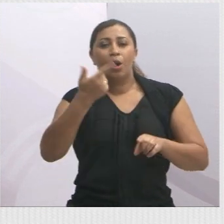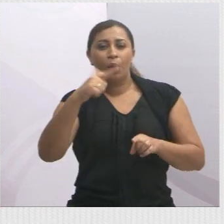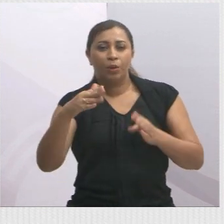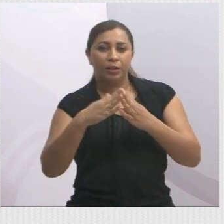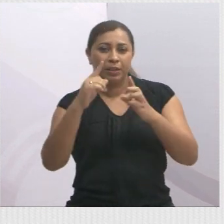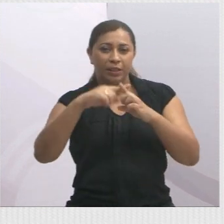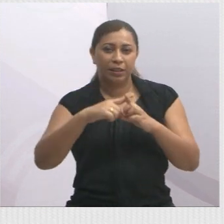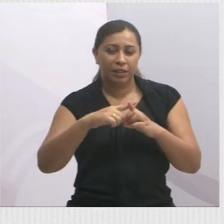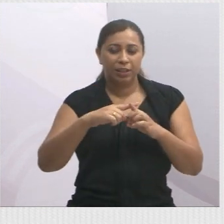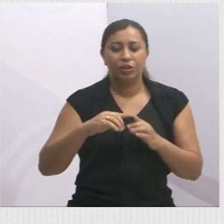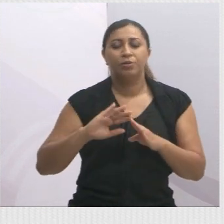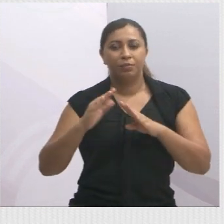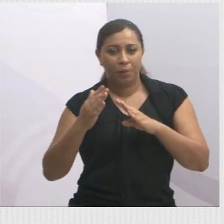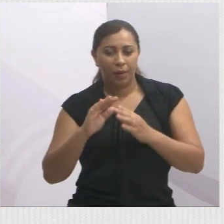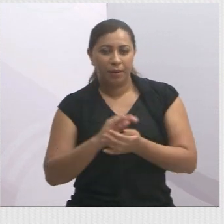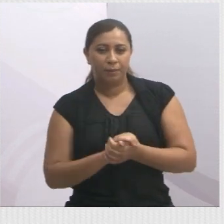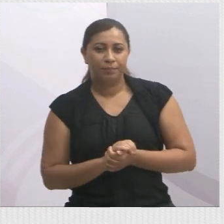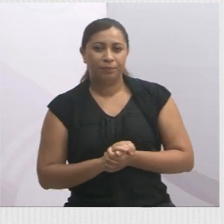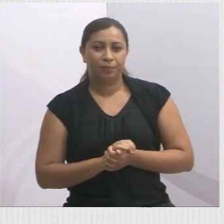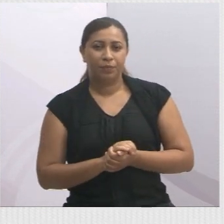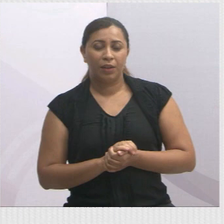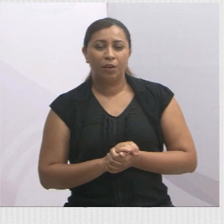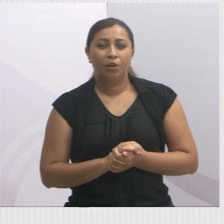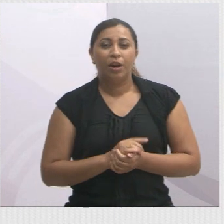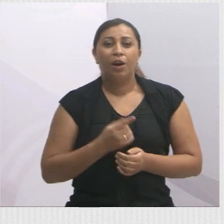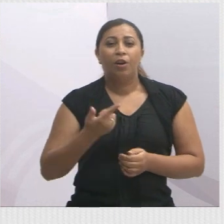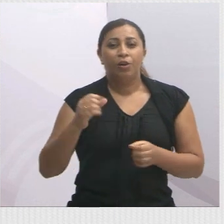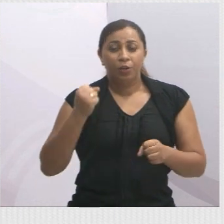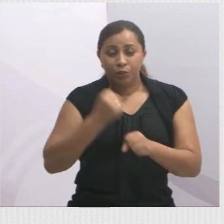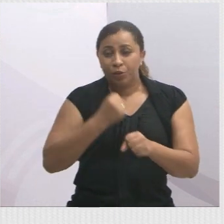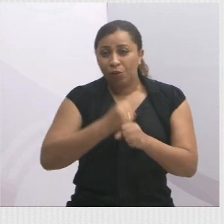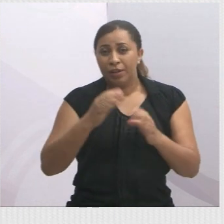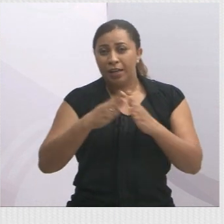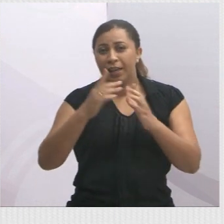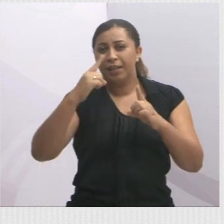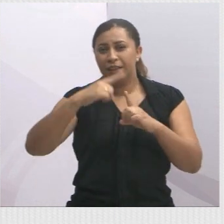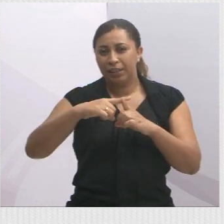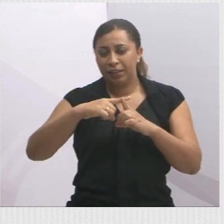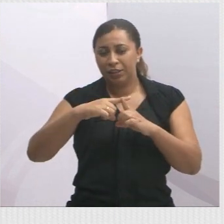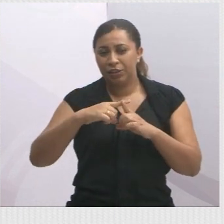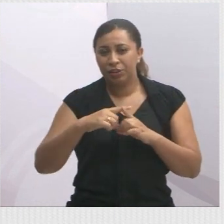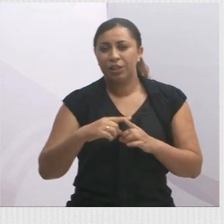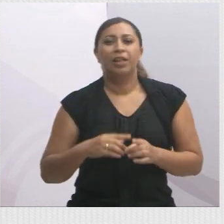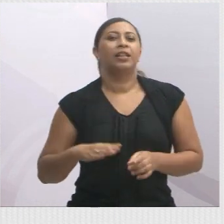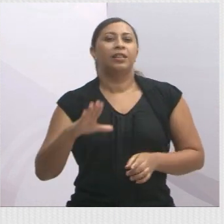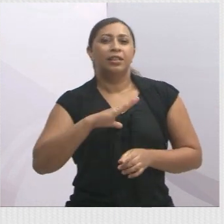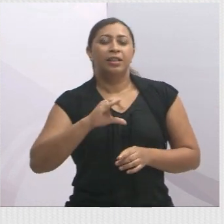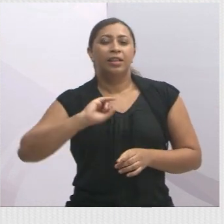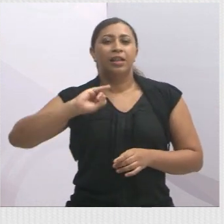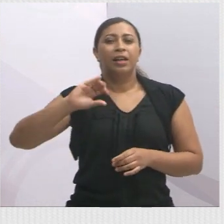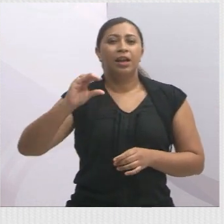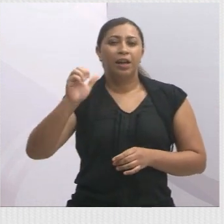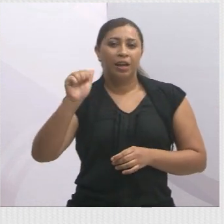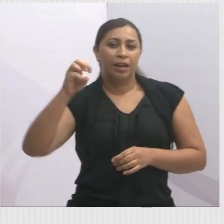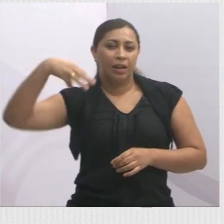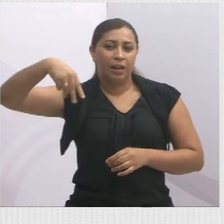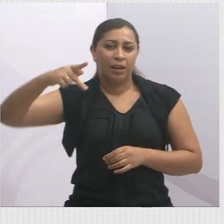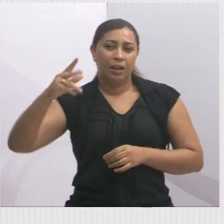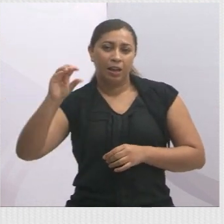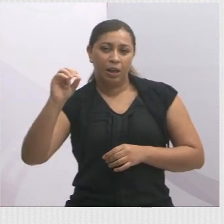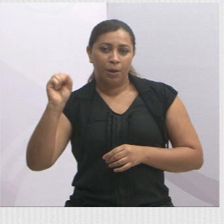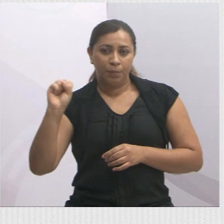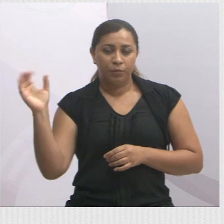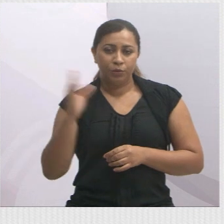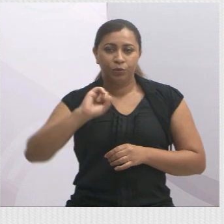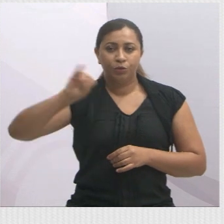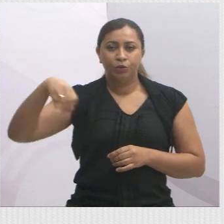ano foi inaugurada a congregação de Campos do Jordão e continuou sendo aberta várias congregações, tais como Nova